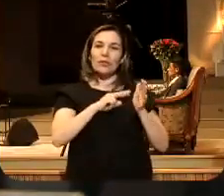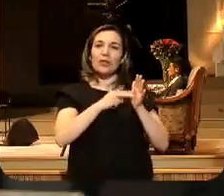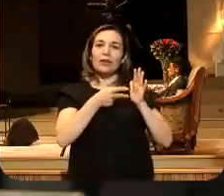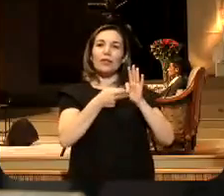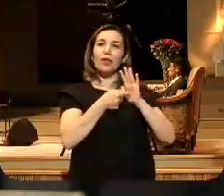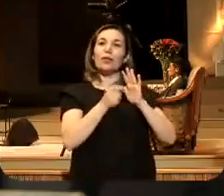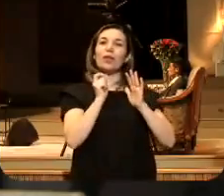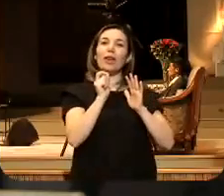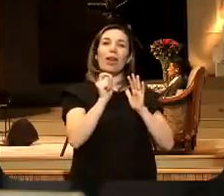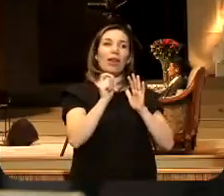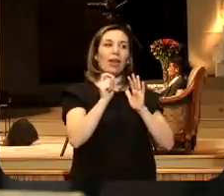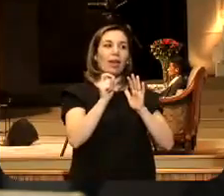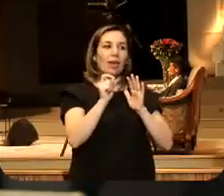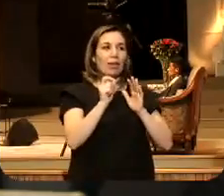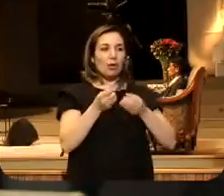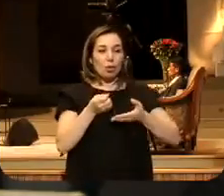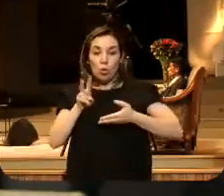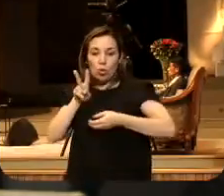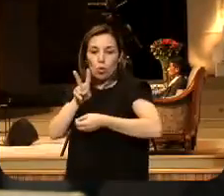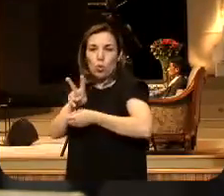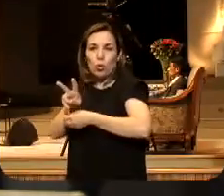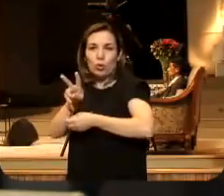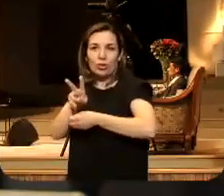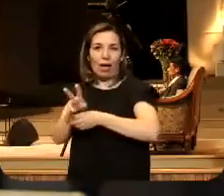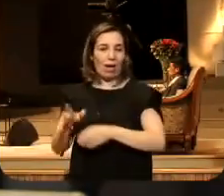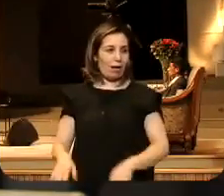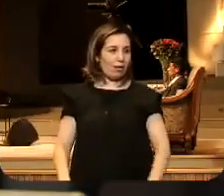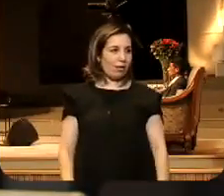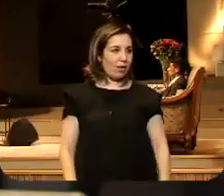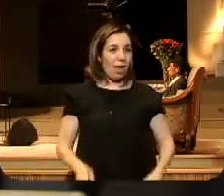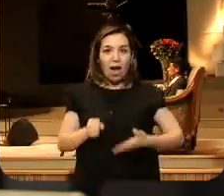é entregar aquilo que o outro precisa.